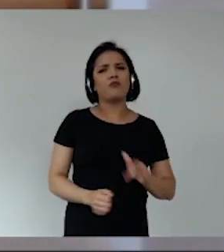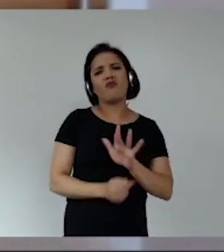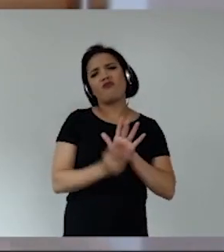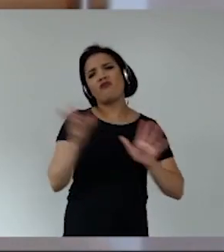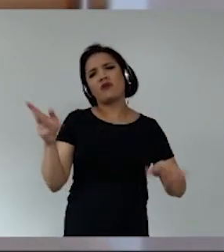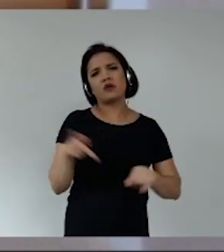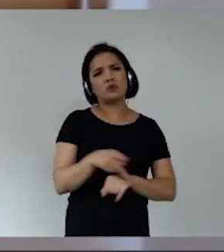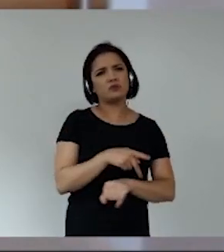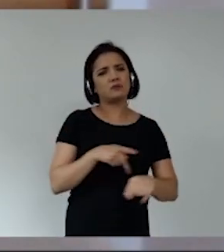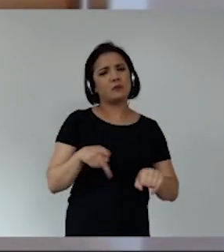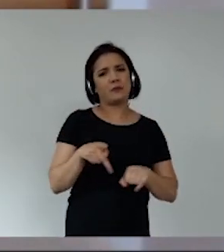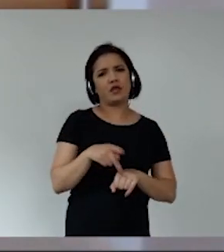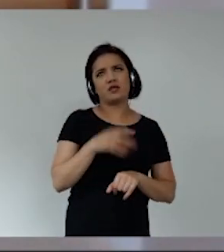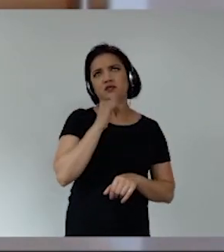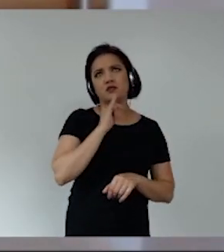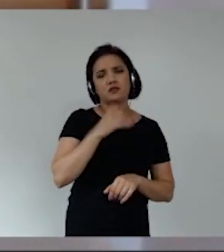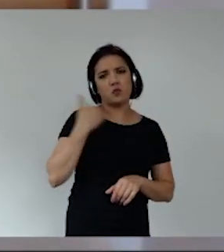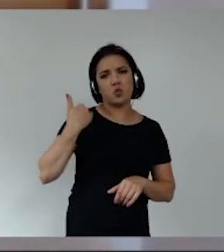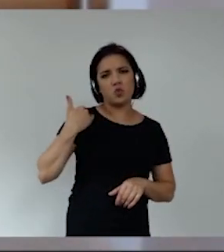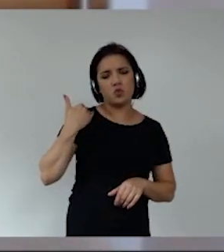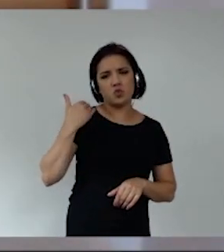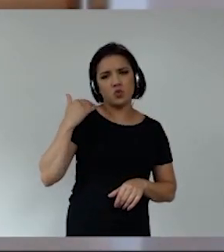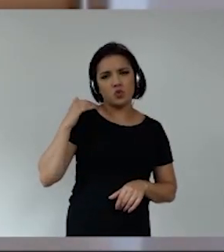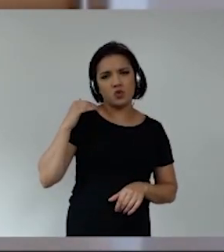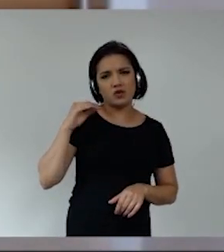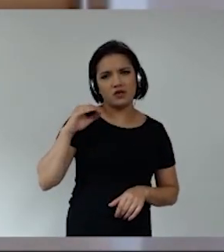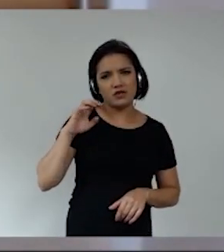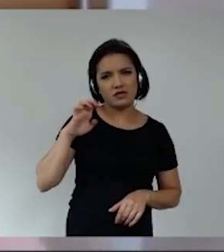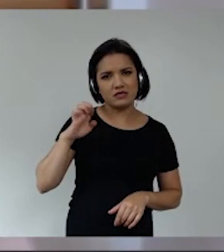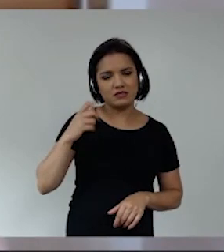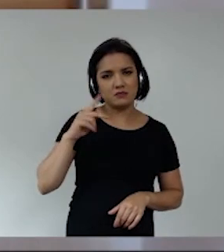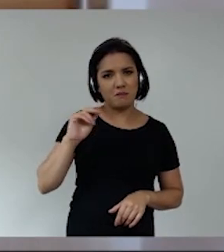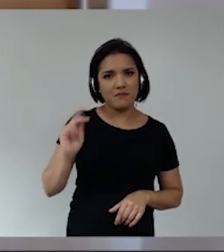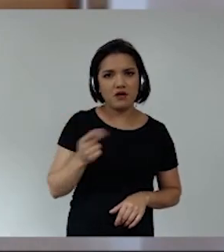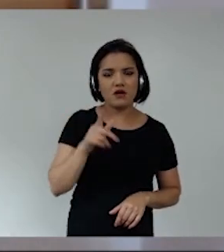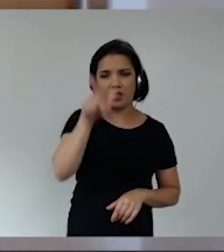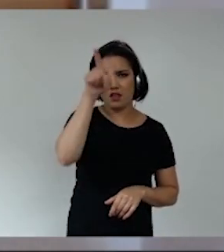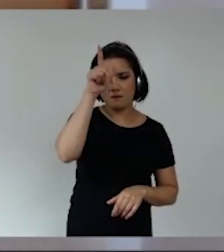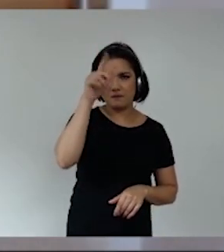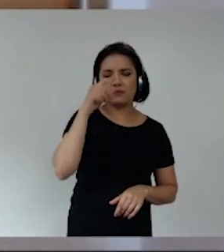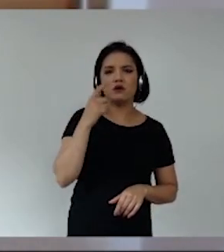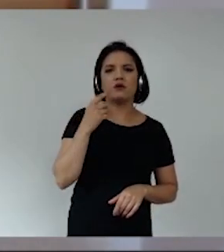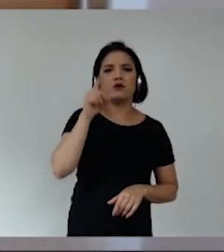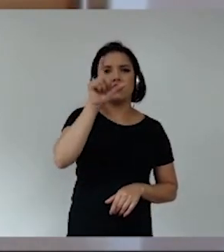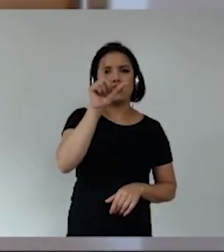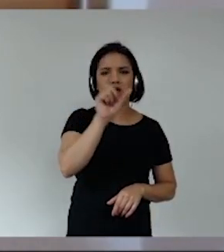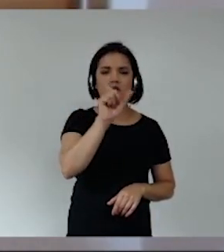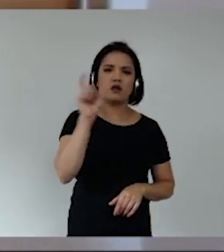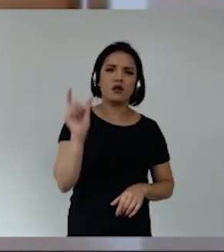e a gente pode citar aqui Espanha, Alemanha, Itália, mas sobretudo Portugal, e já explico por quê,